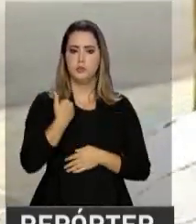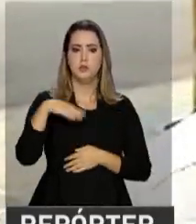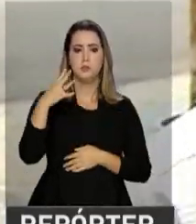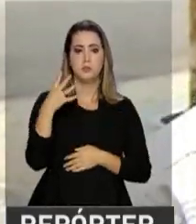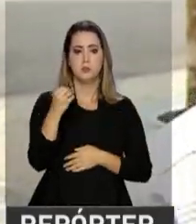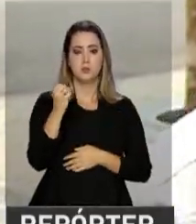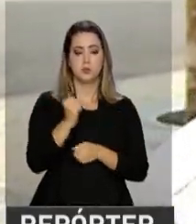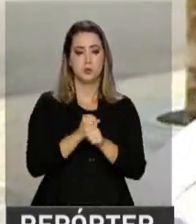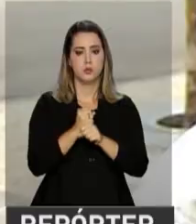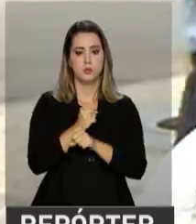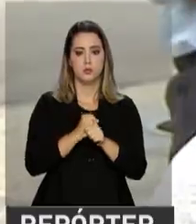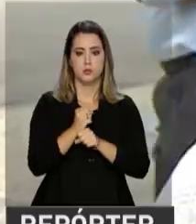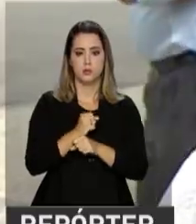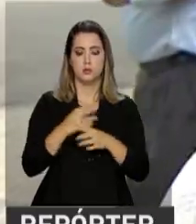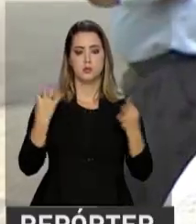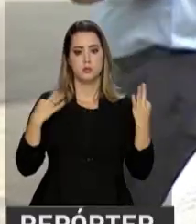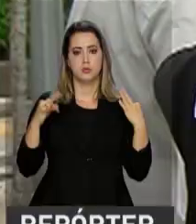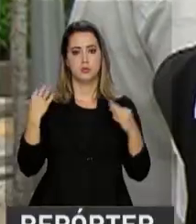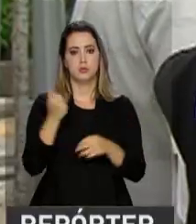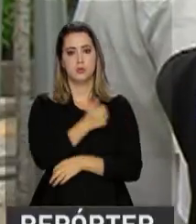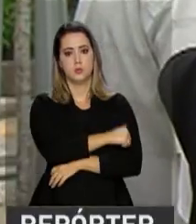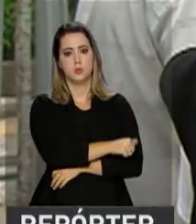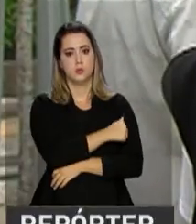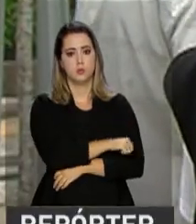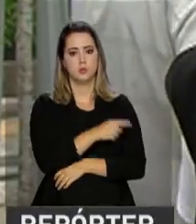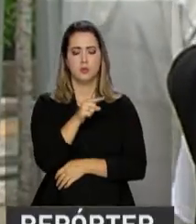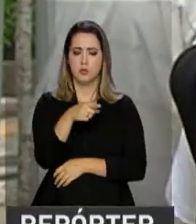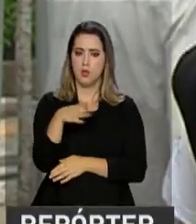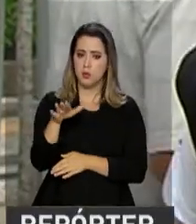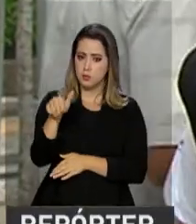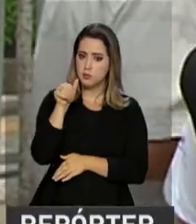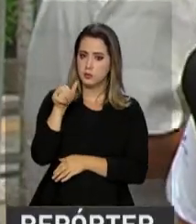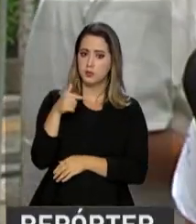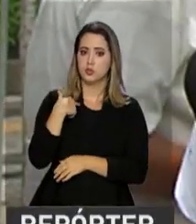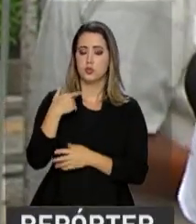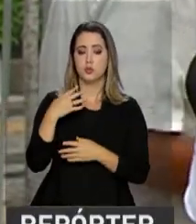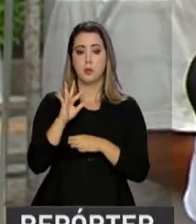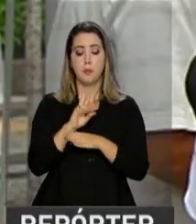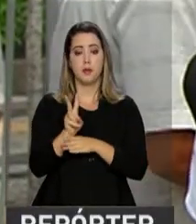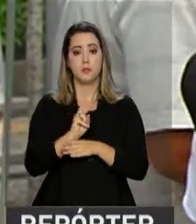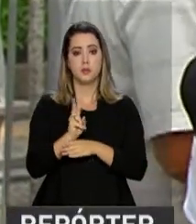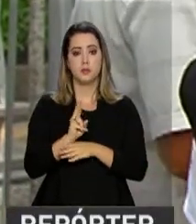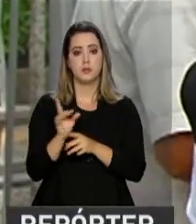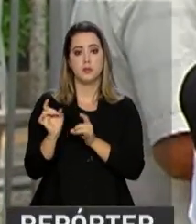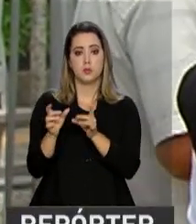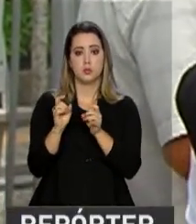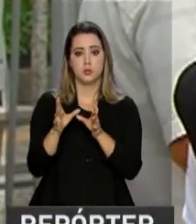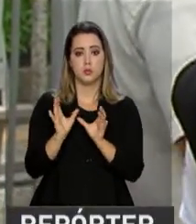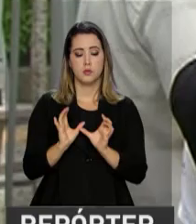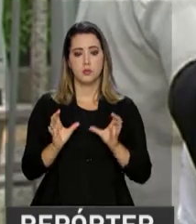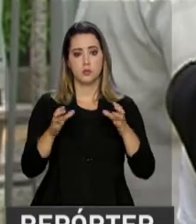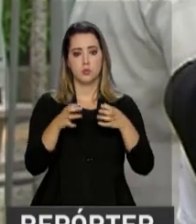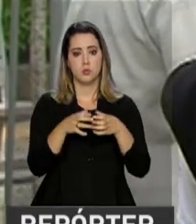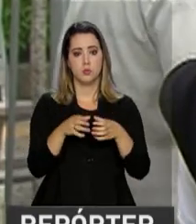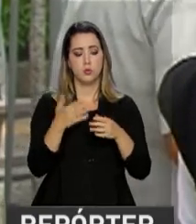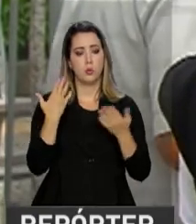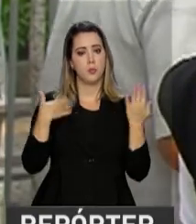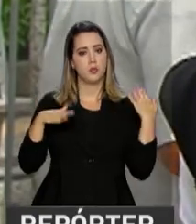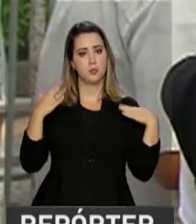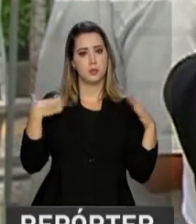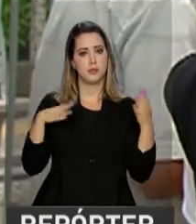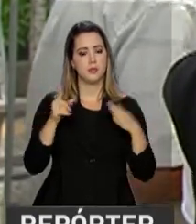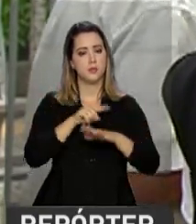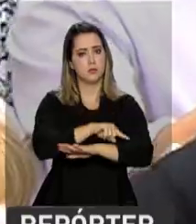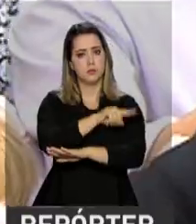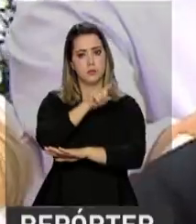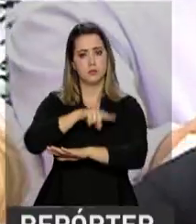mais de 40 anos com turismo no Rio de Janeiro. Foi abordado pela fiscalização enquanto vendia pacotes de passeios na Praça do Pão